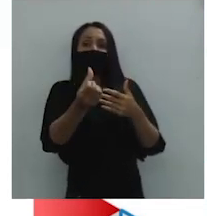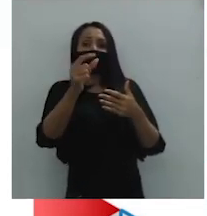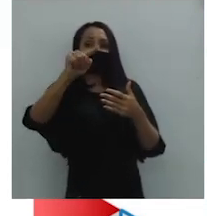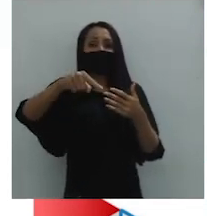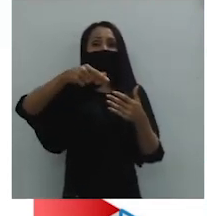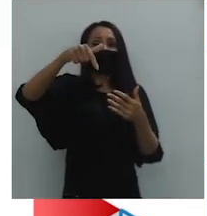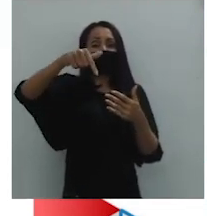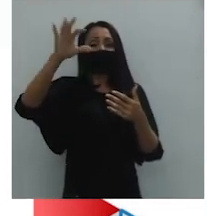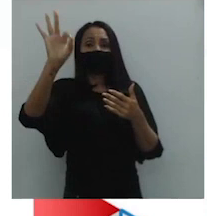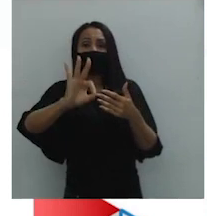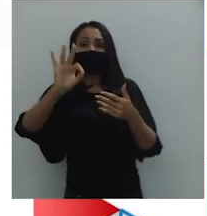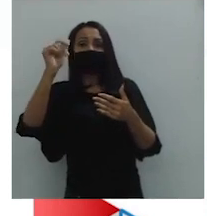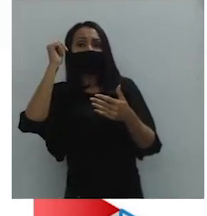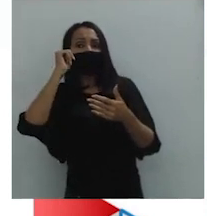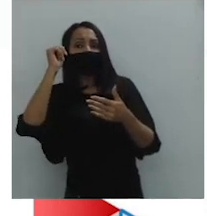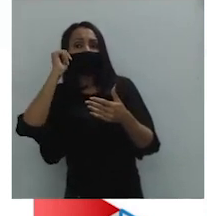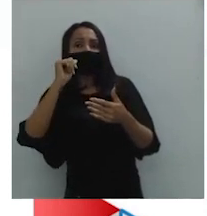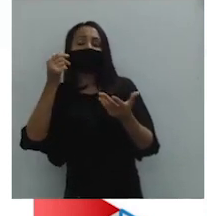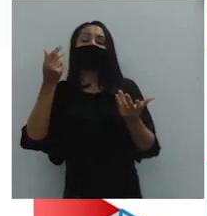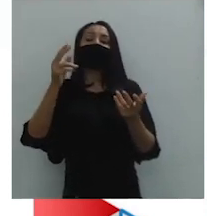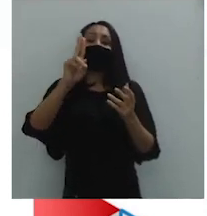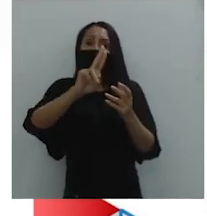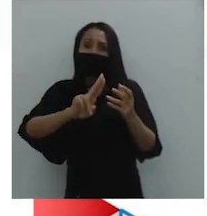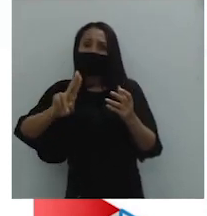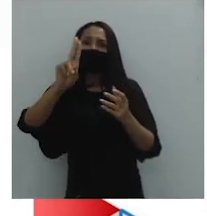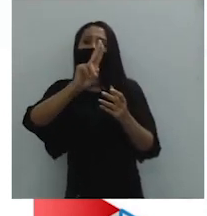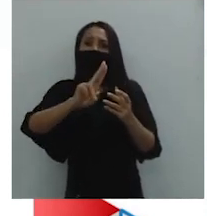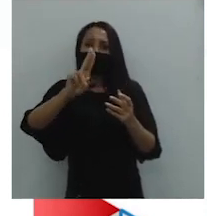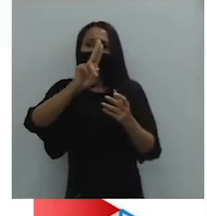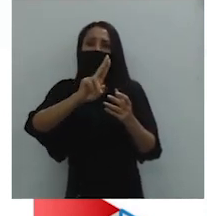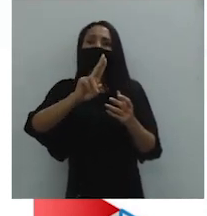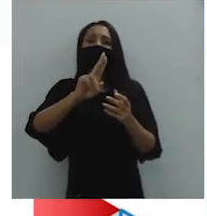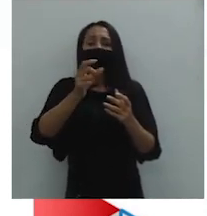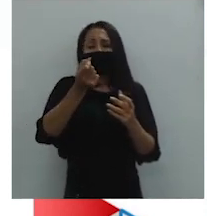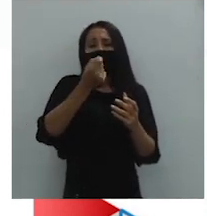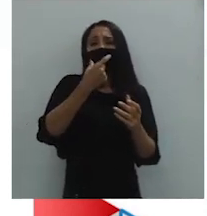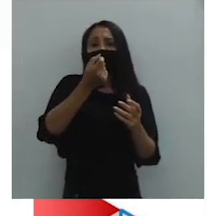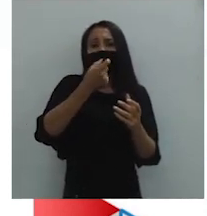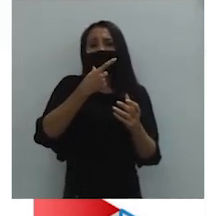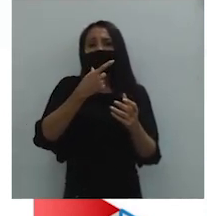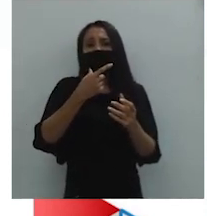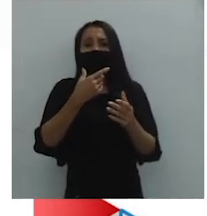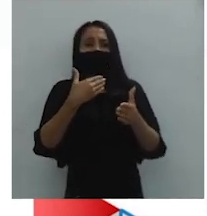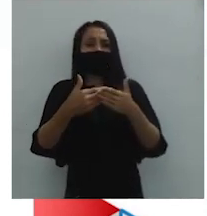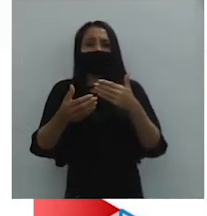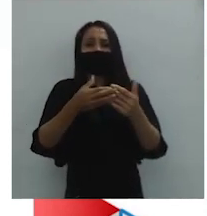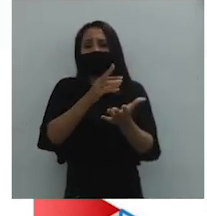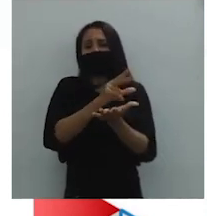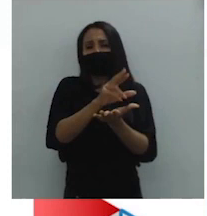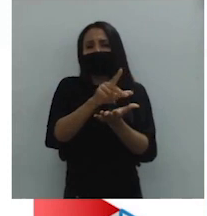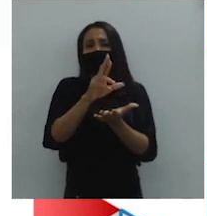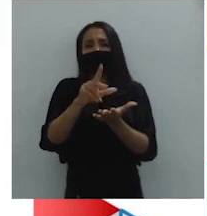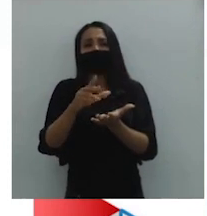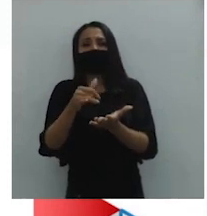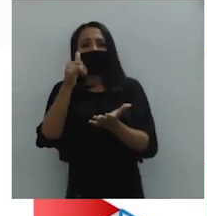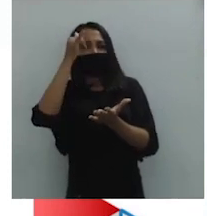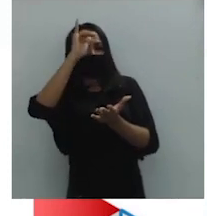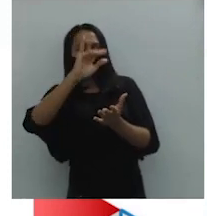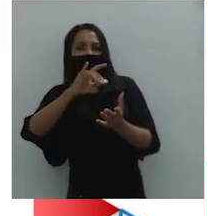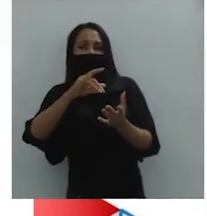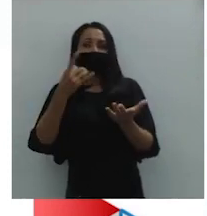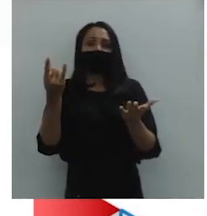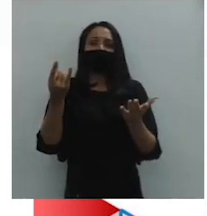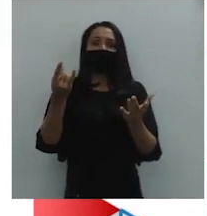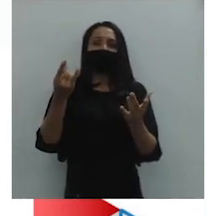76,7% das mulheres hoje utilizam algum método contraceptivo, certo? E aí nós temos a camisinha,